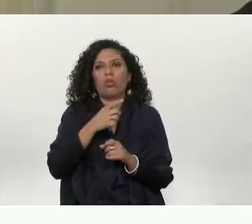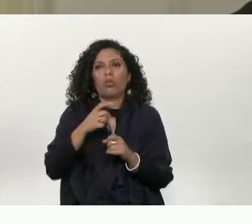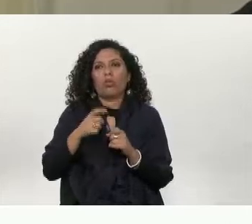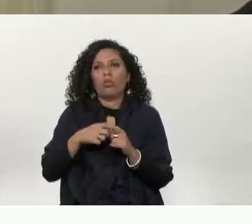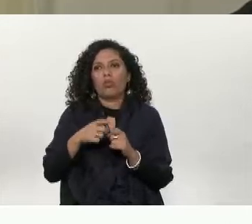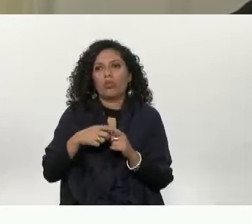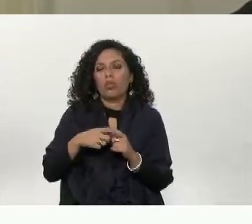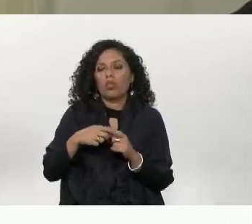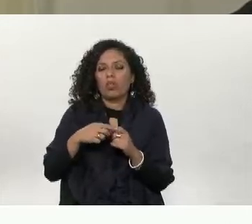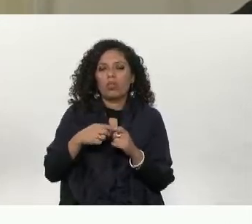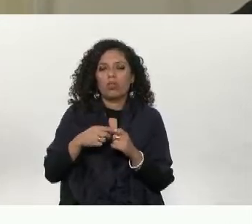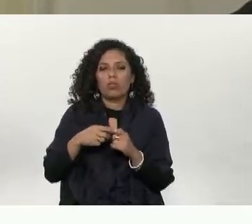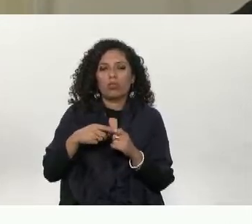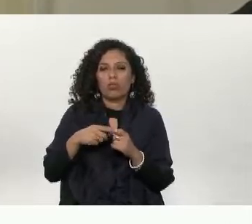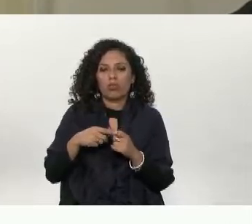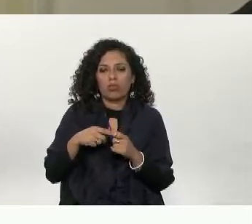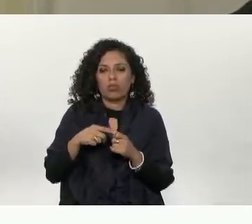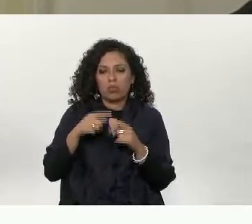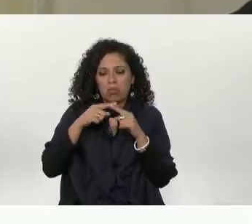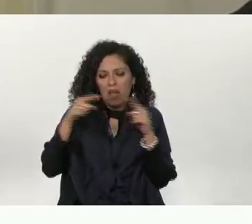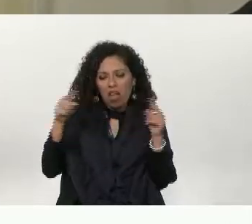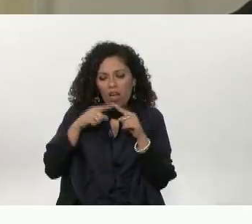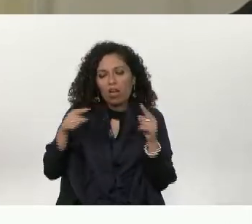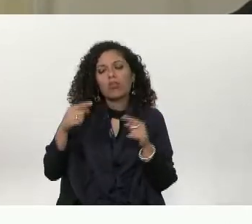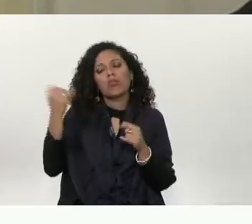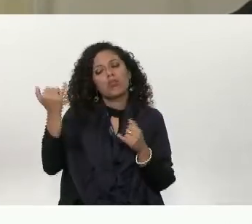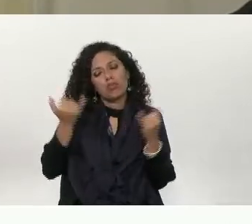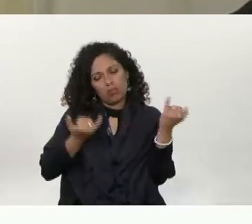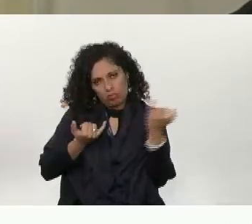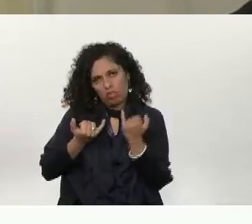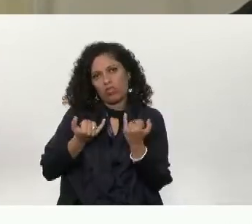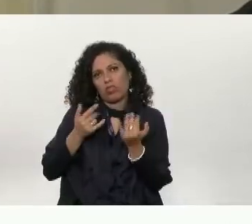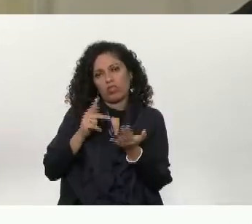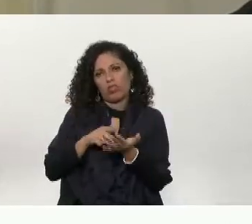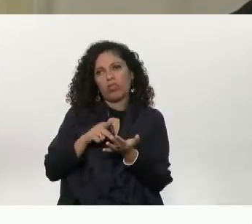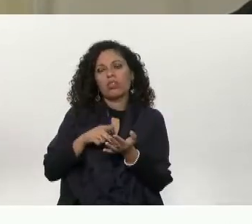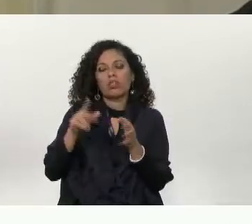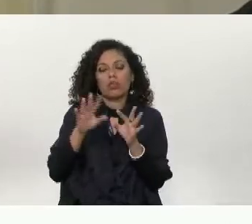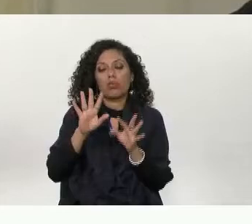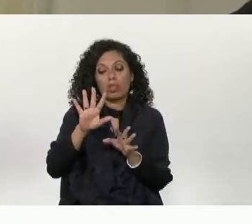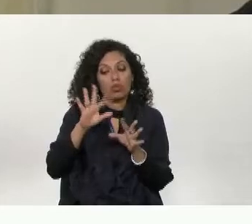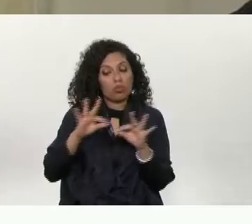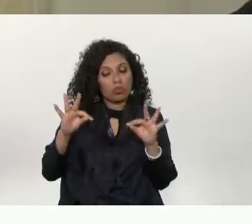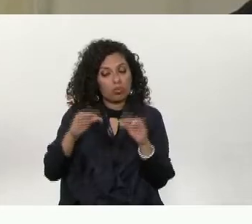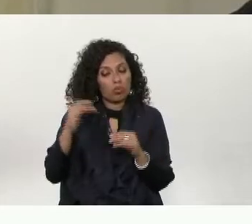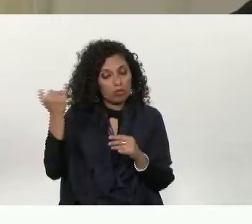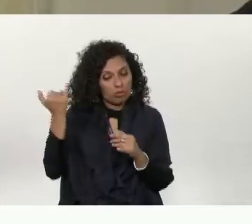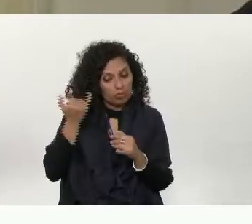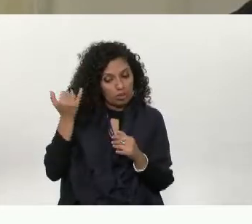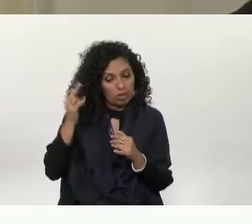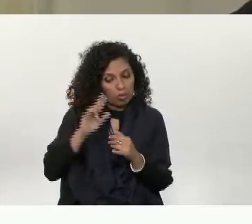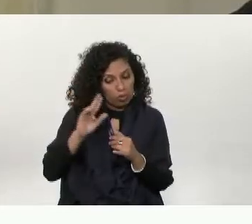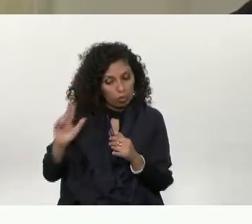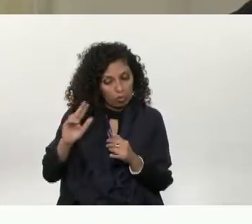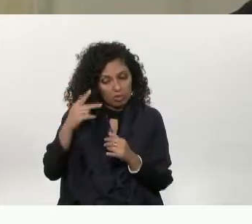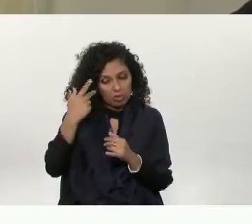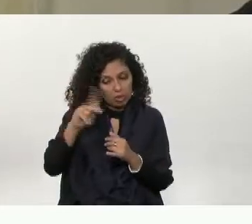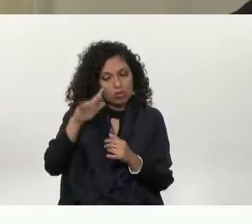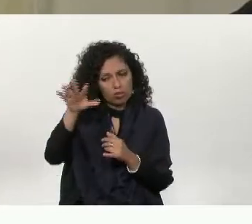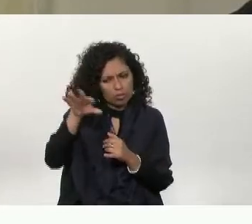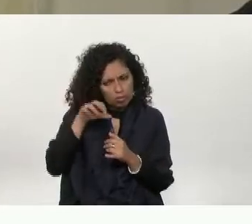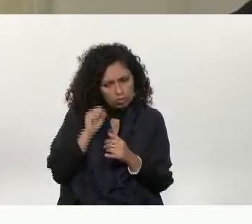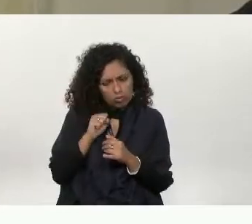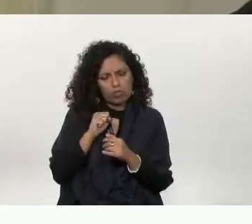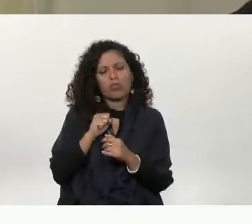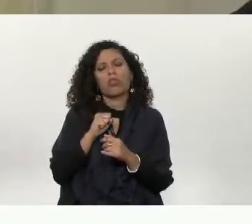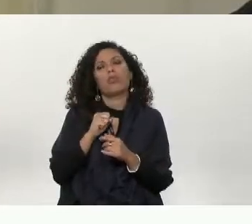falou desrespeitosamente. Isso realmente chegaram aos meus ouvidos. E todos os médicos que chegaram ao meu nome, com o nome deles, eu chamei-os